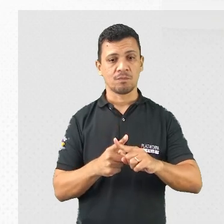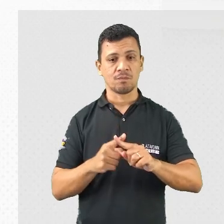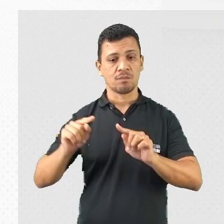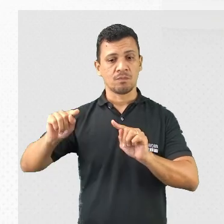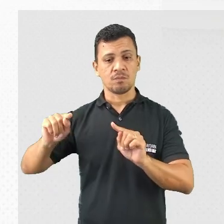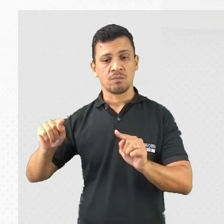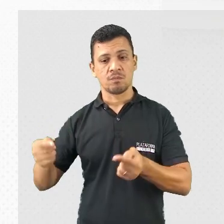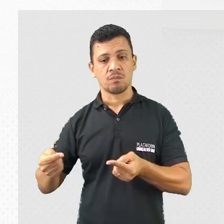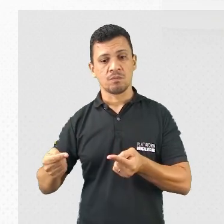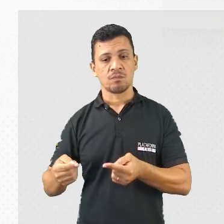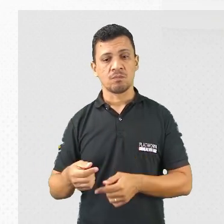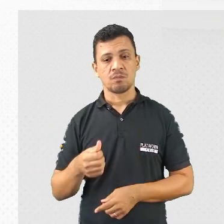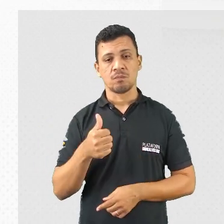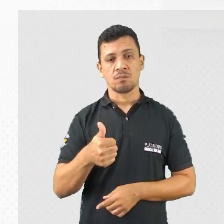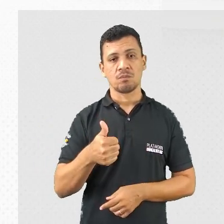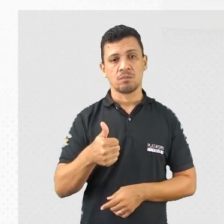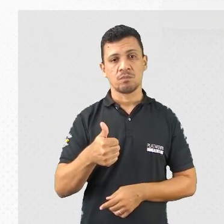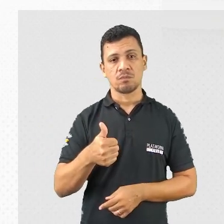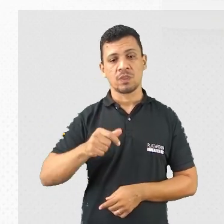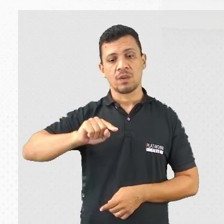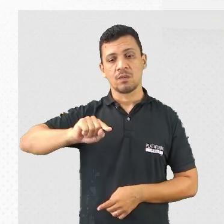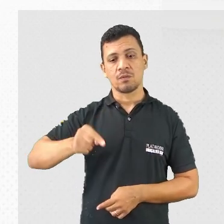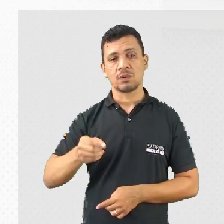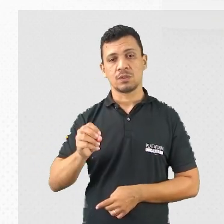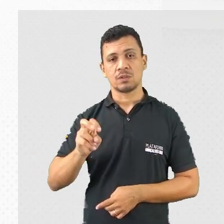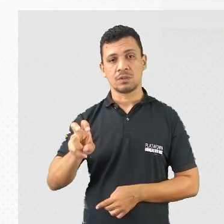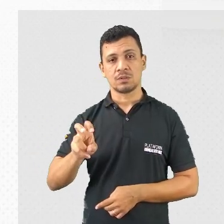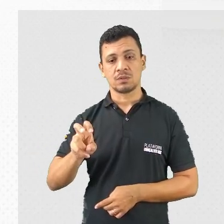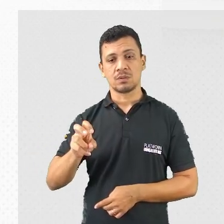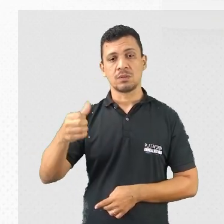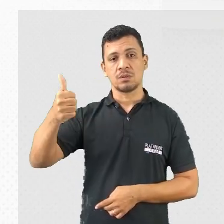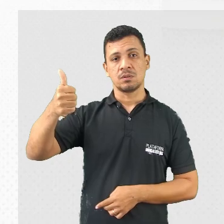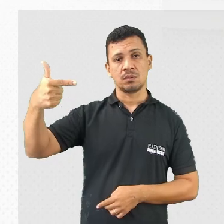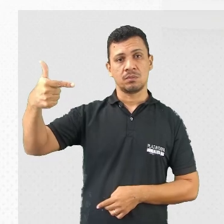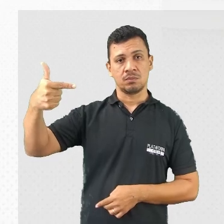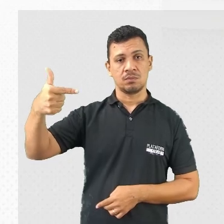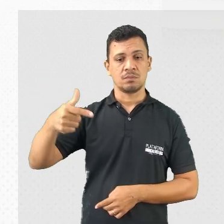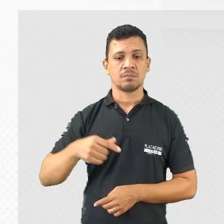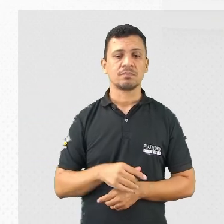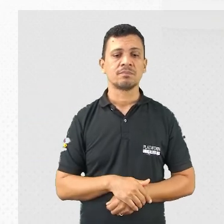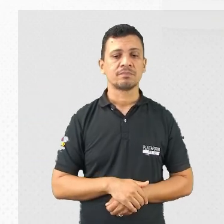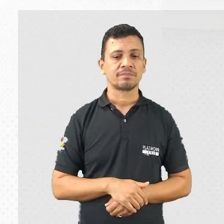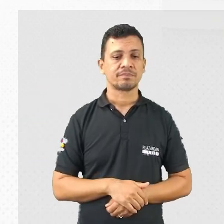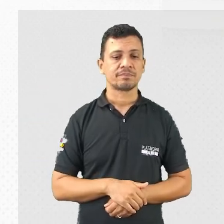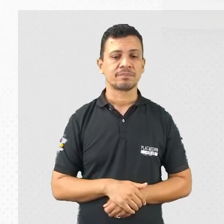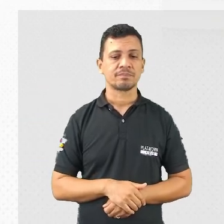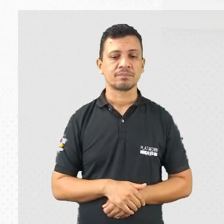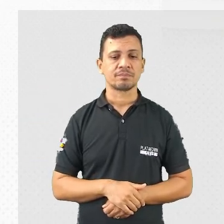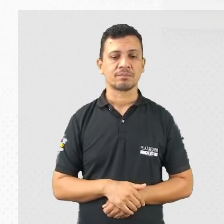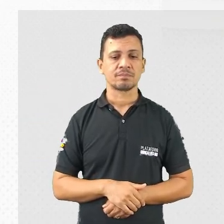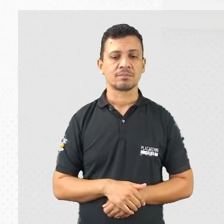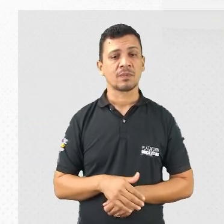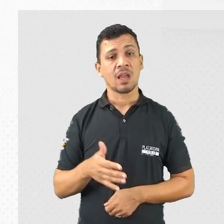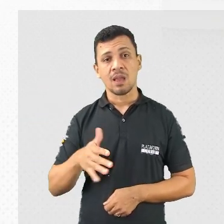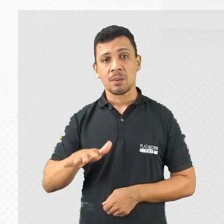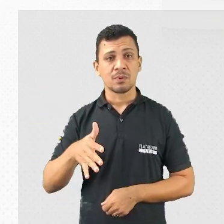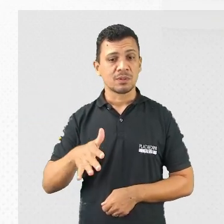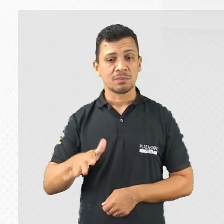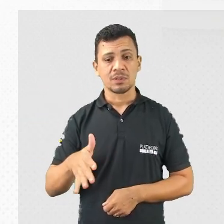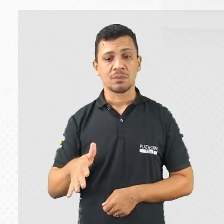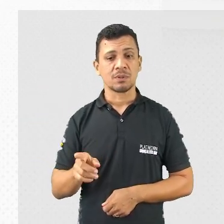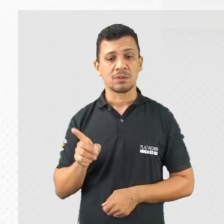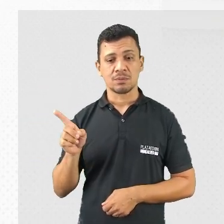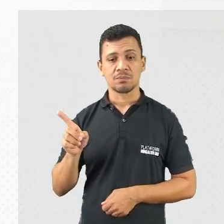vezes 1,05 elevado a 12. Pessoal, isso aqui é aproximadamente,